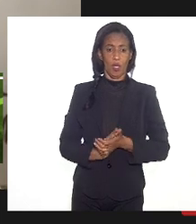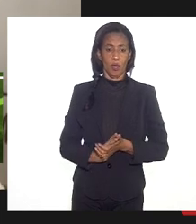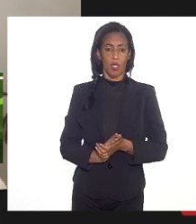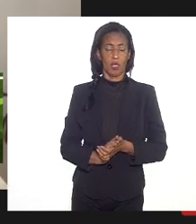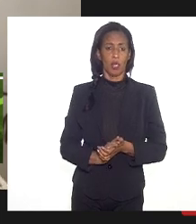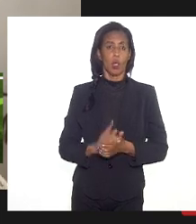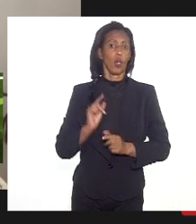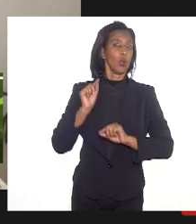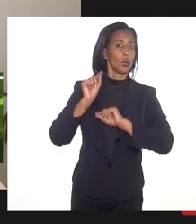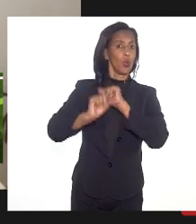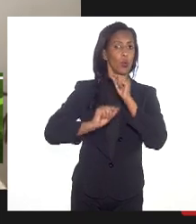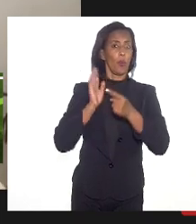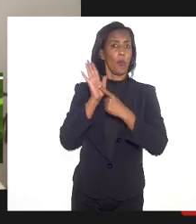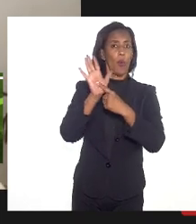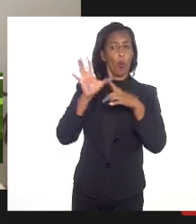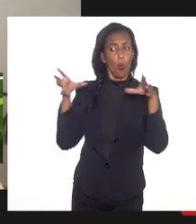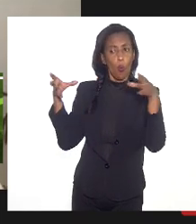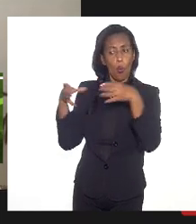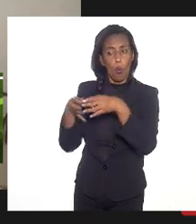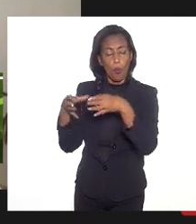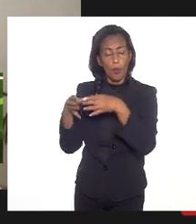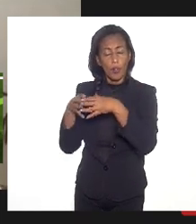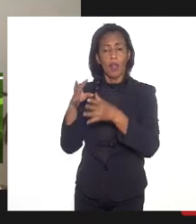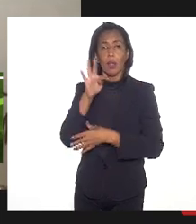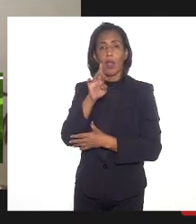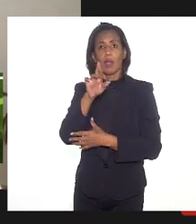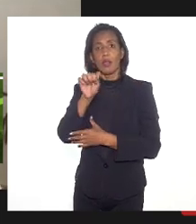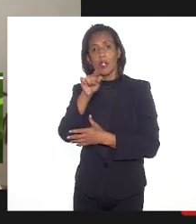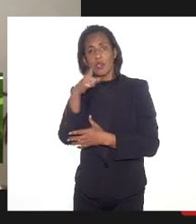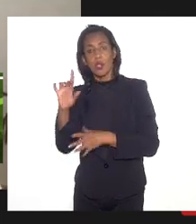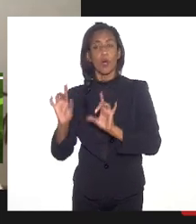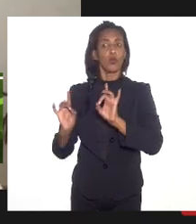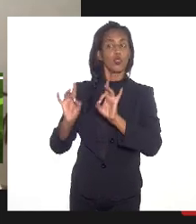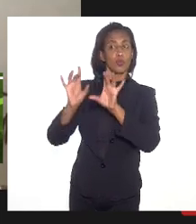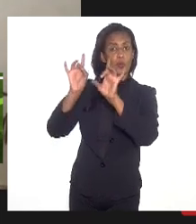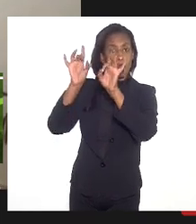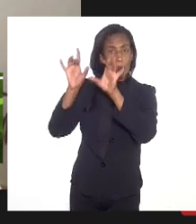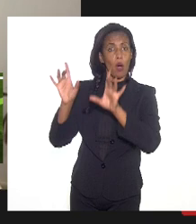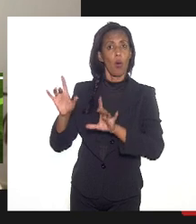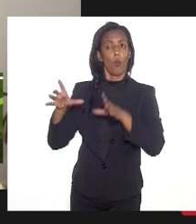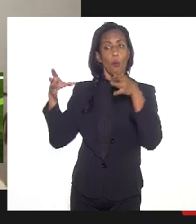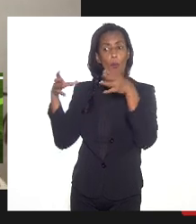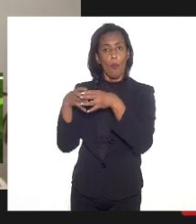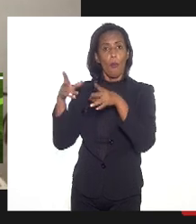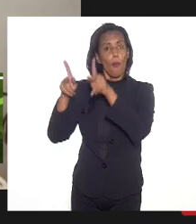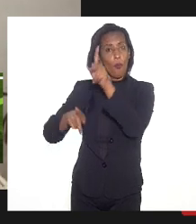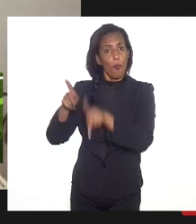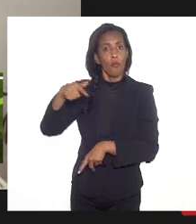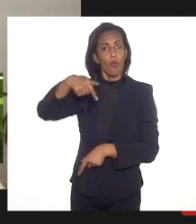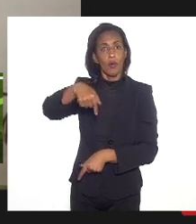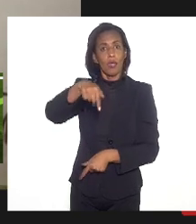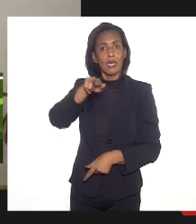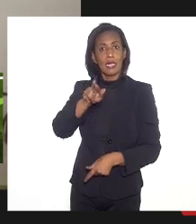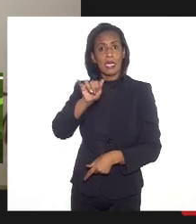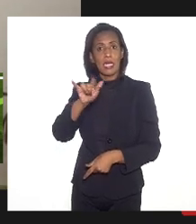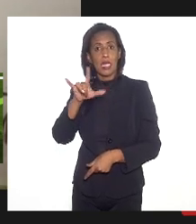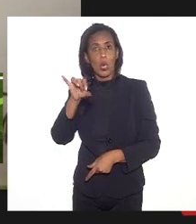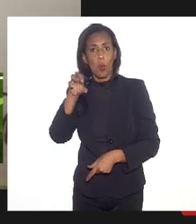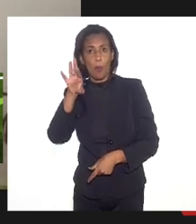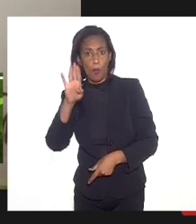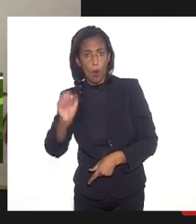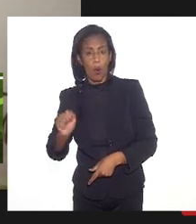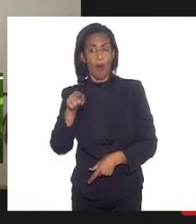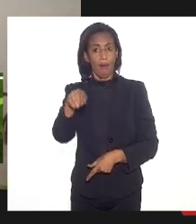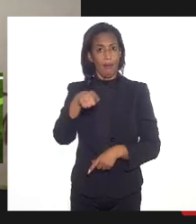que tange às comunidades tradicionais, em especial os povos quilombolas. Essa audiência pública